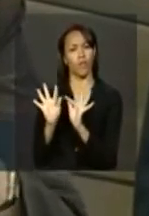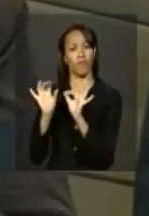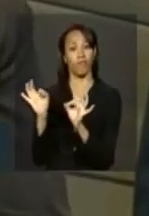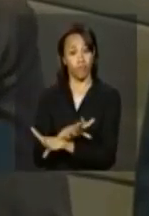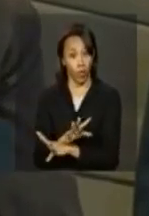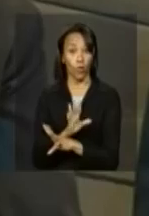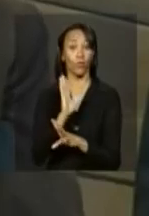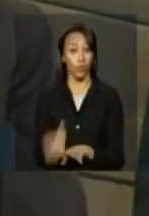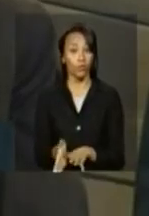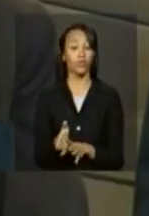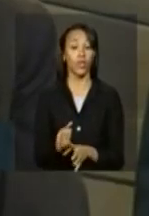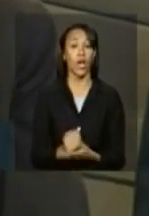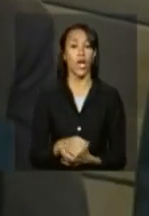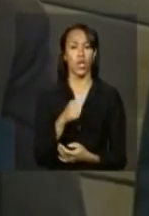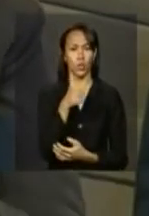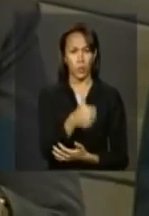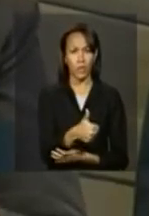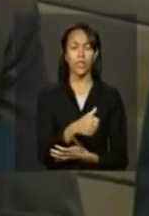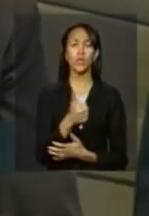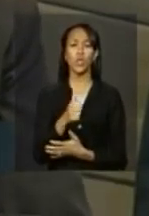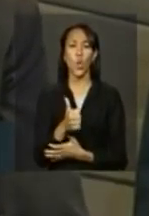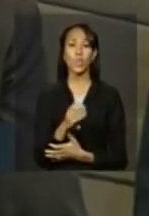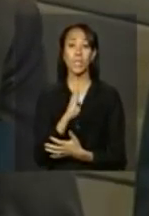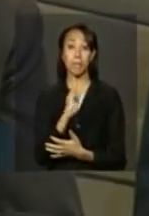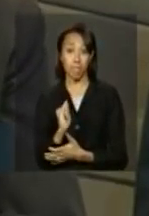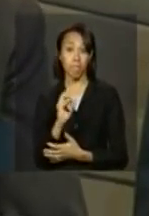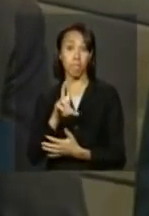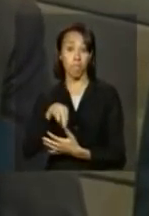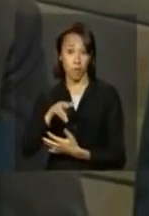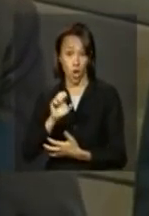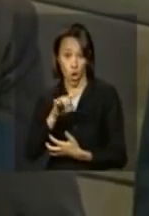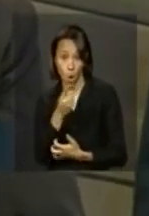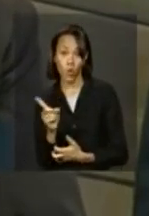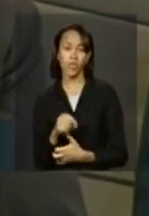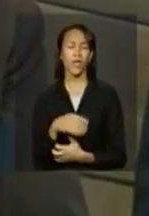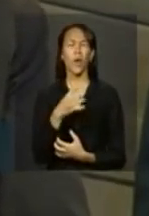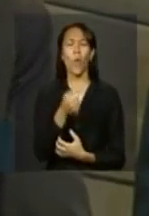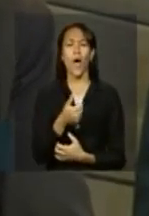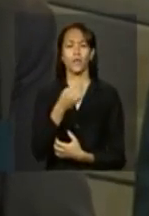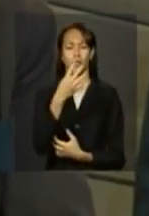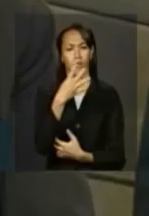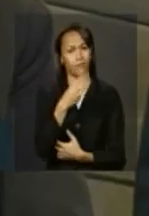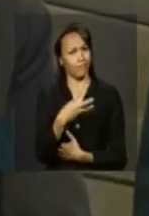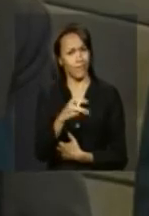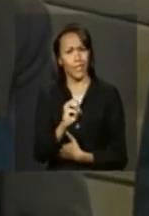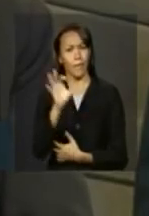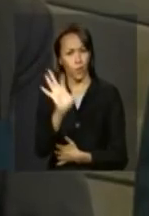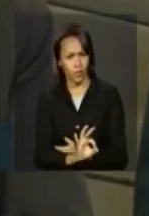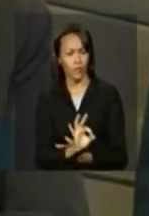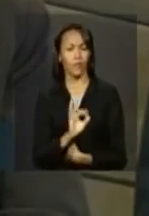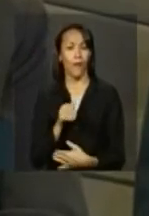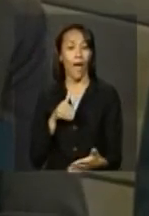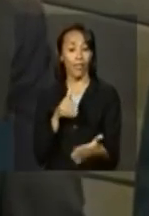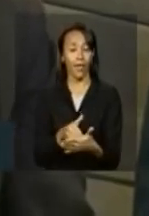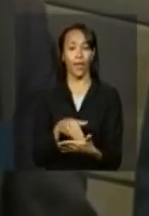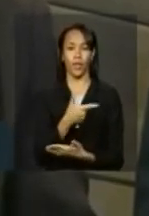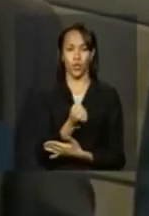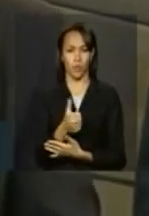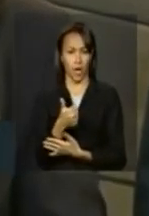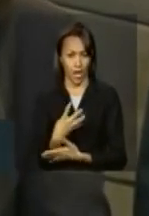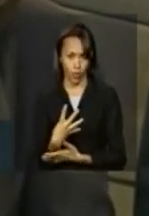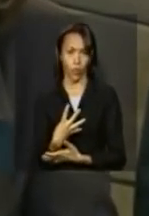ações concluídas são 211 bilhões, que correspondem a quase 30% do previsto concluir até